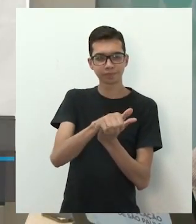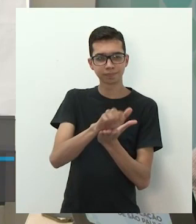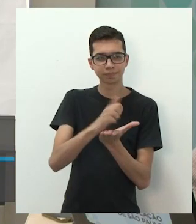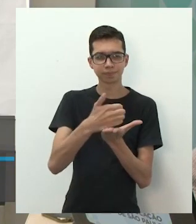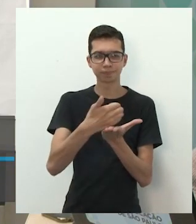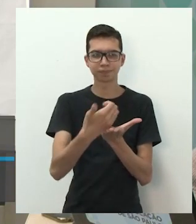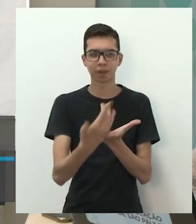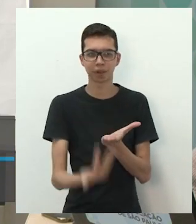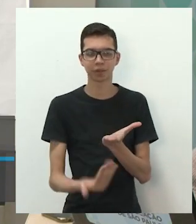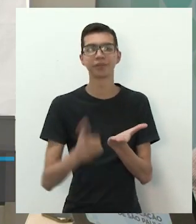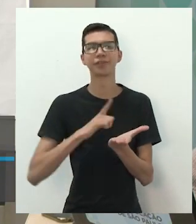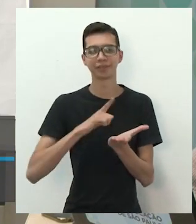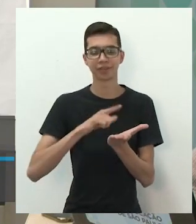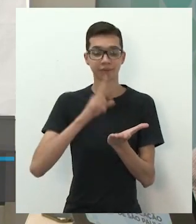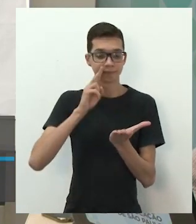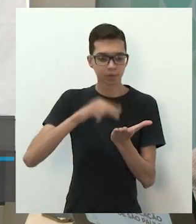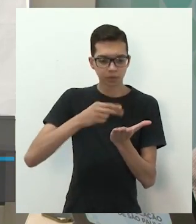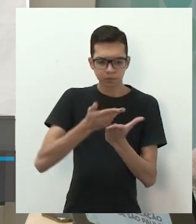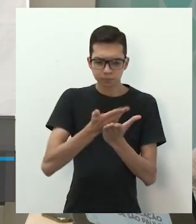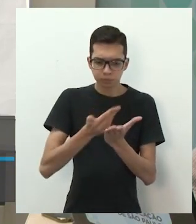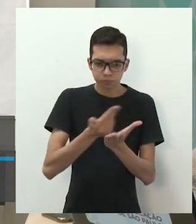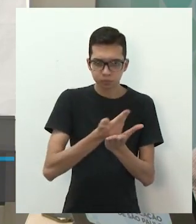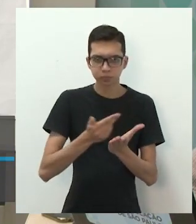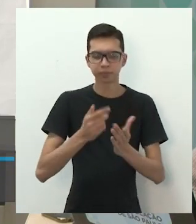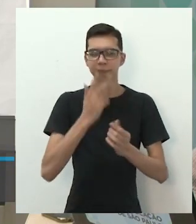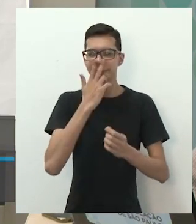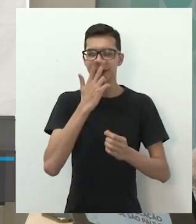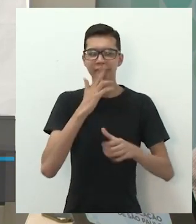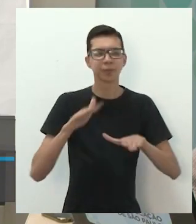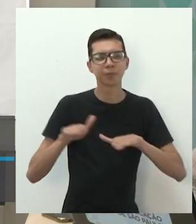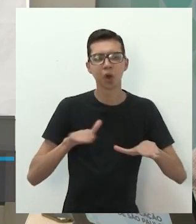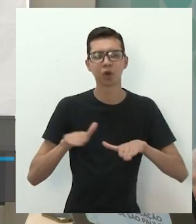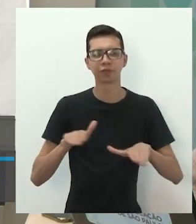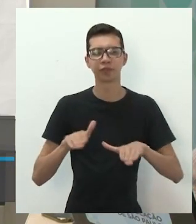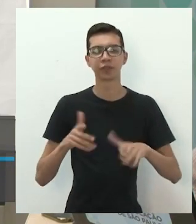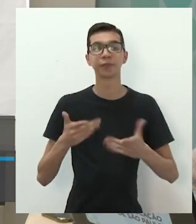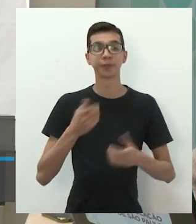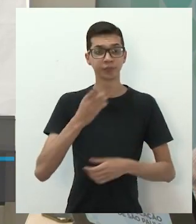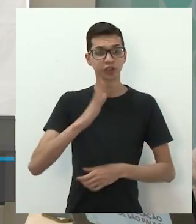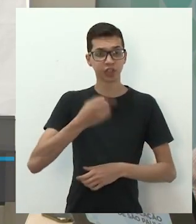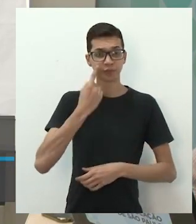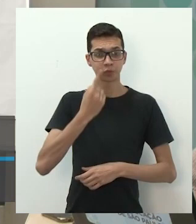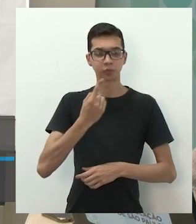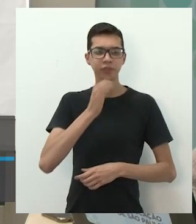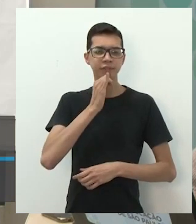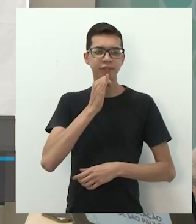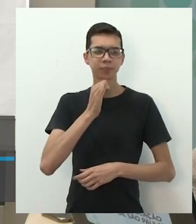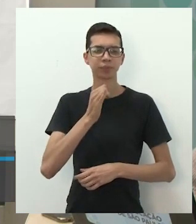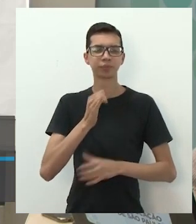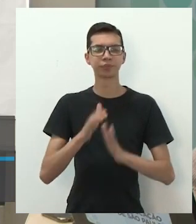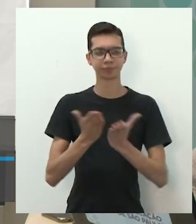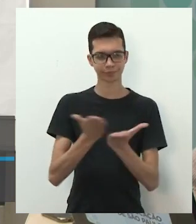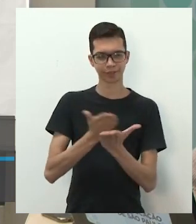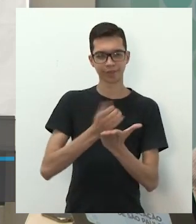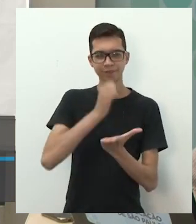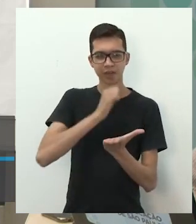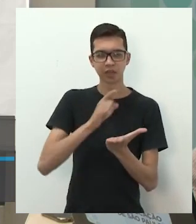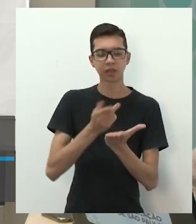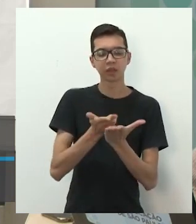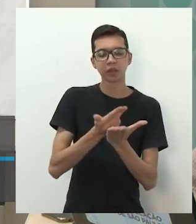acredito que todo mundo, né, já deve ter feito a experiência aí de pegar um caderninho velho, né, e fazer aquele desenho bem